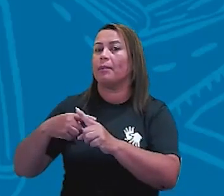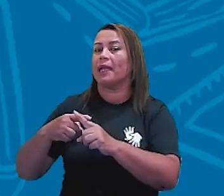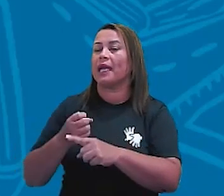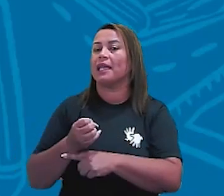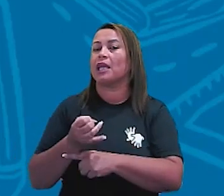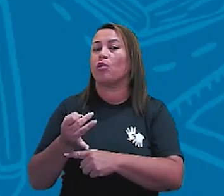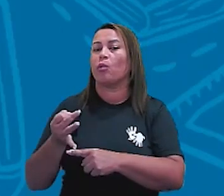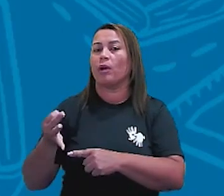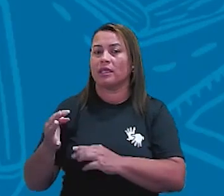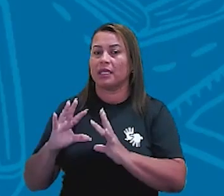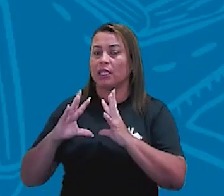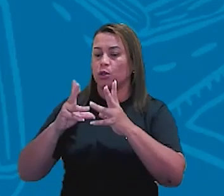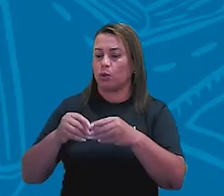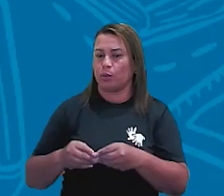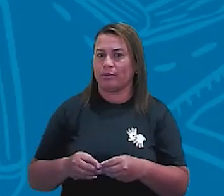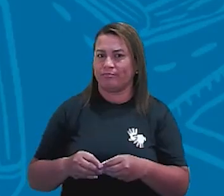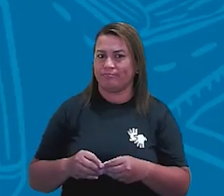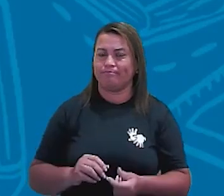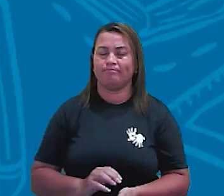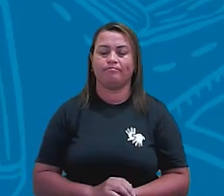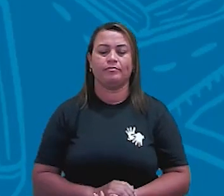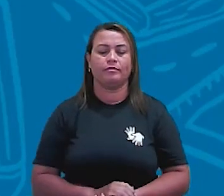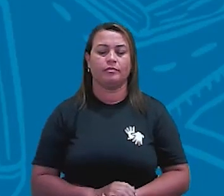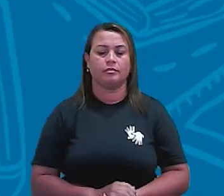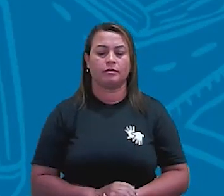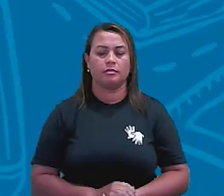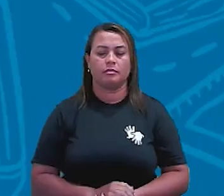porção toda do produto.